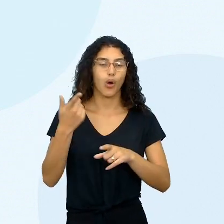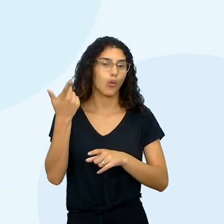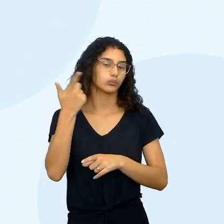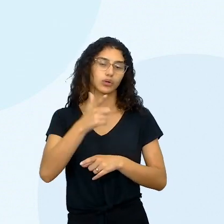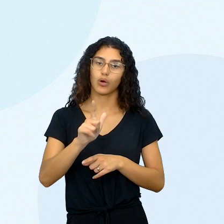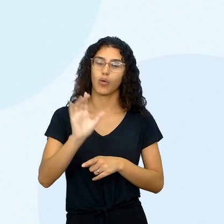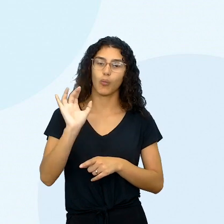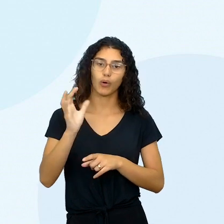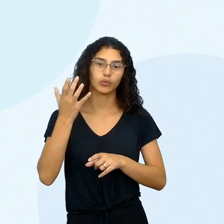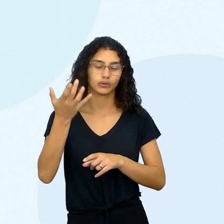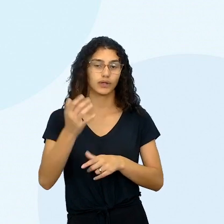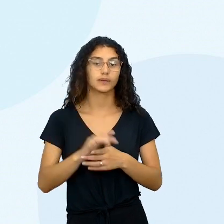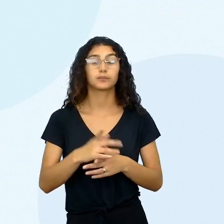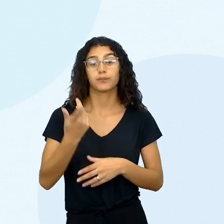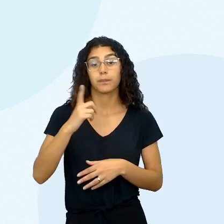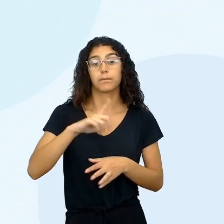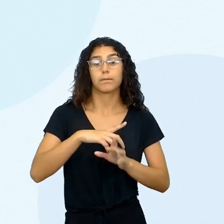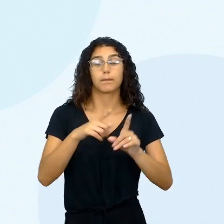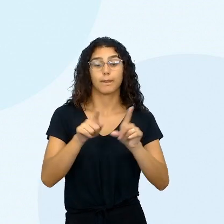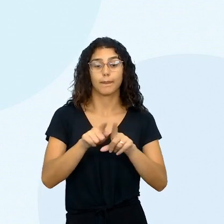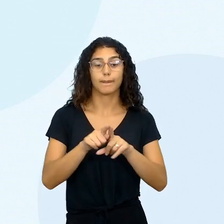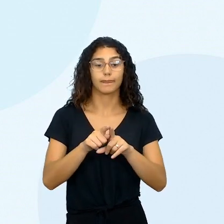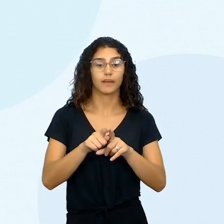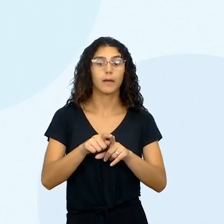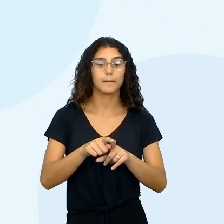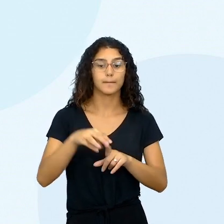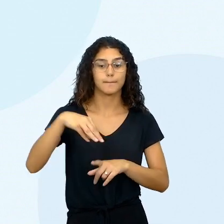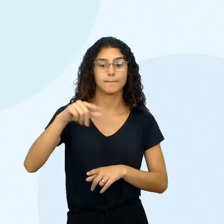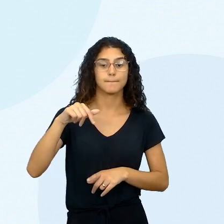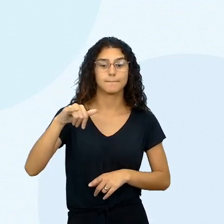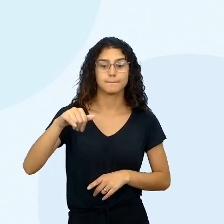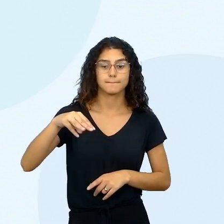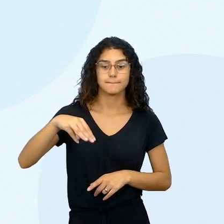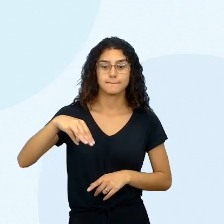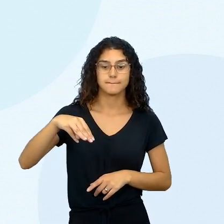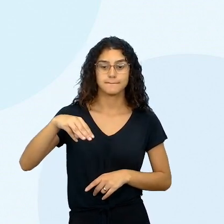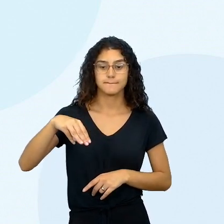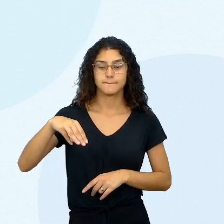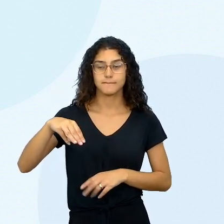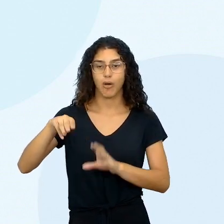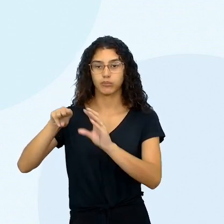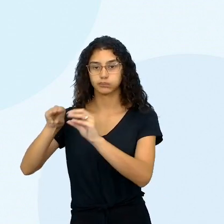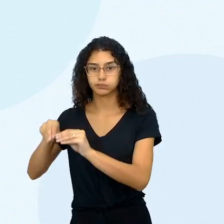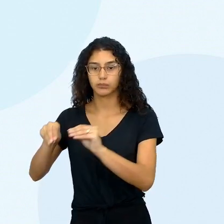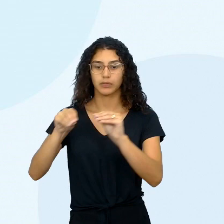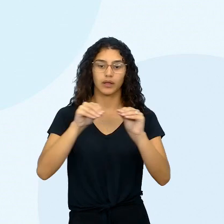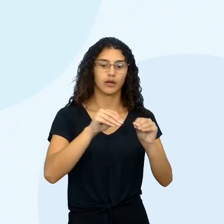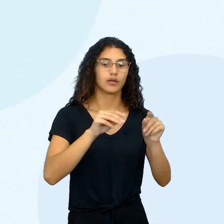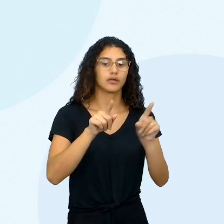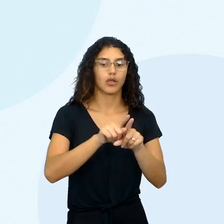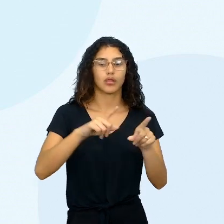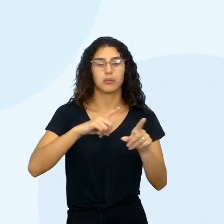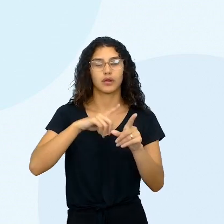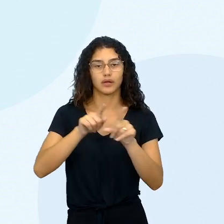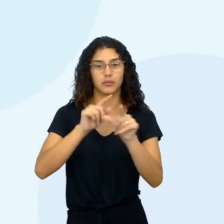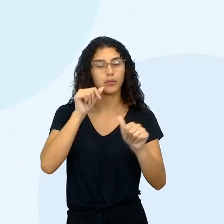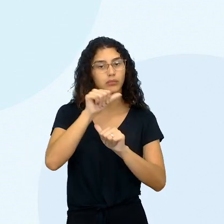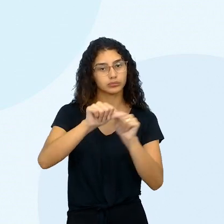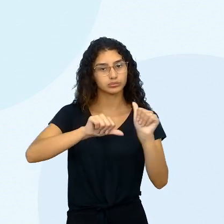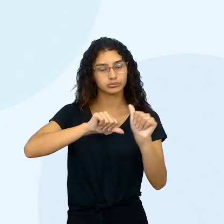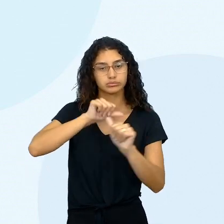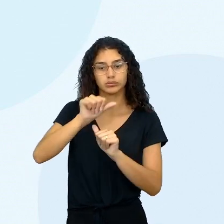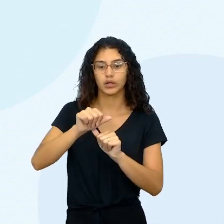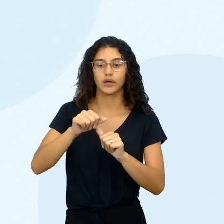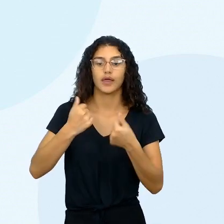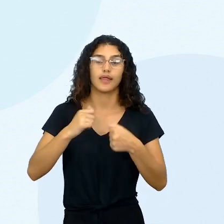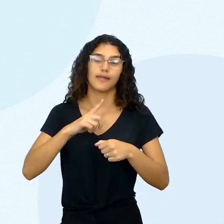ocorrem, né. Então a gente vai ter aí migração também de vetores e de doenças, o que vai gerar uma transformação, vai